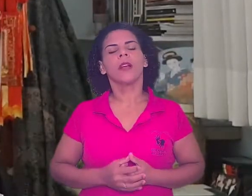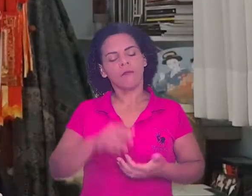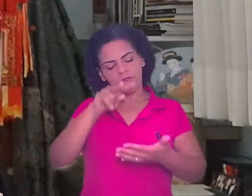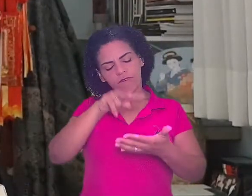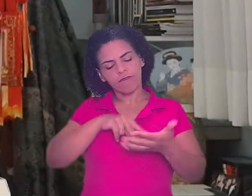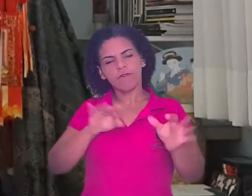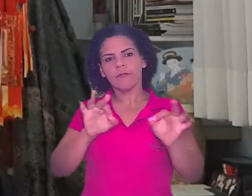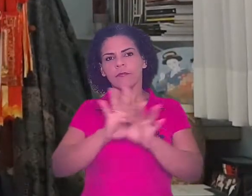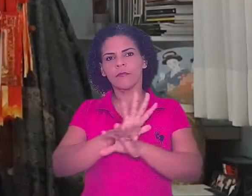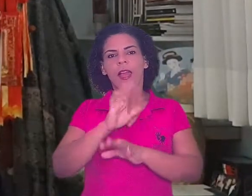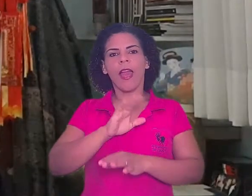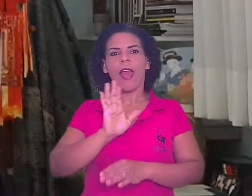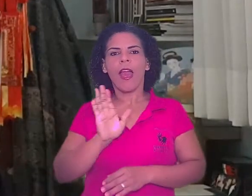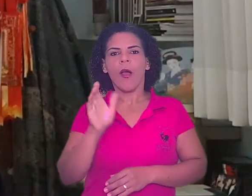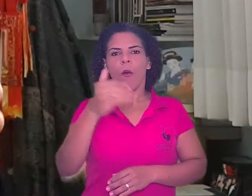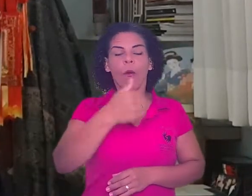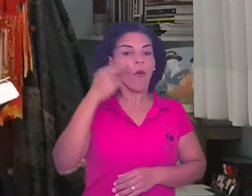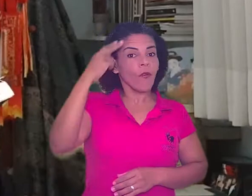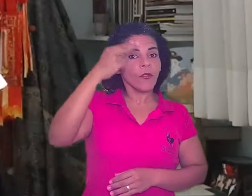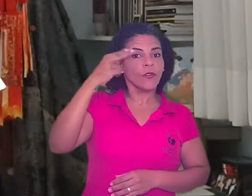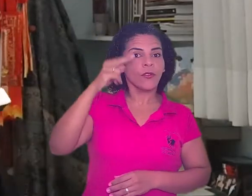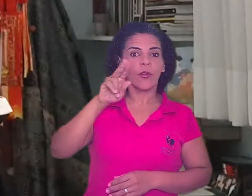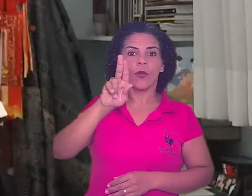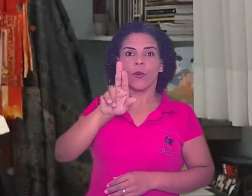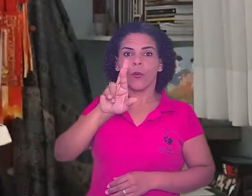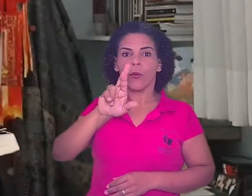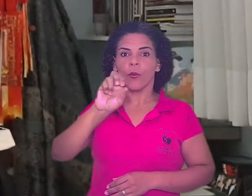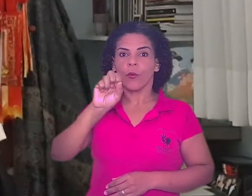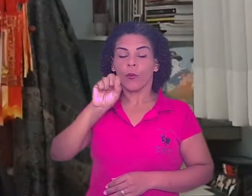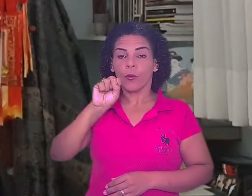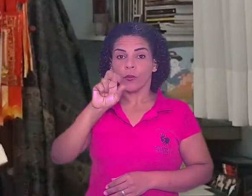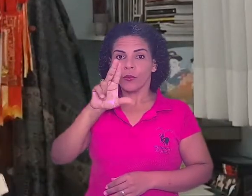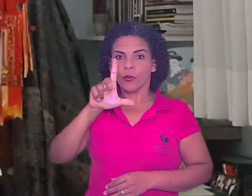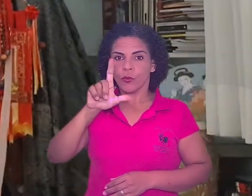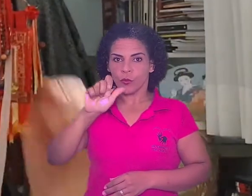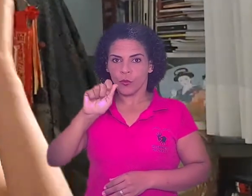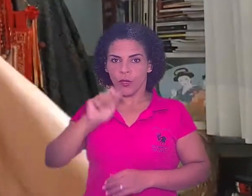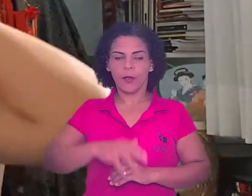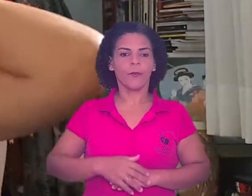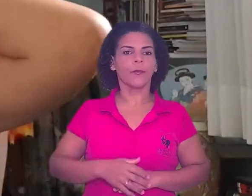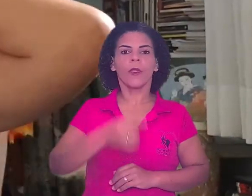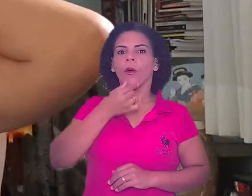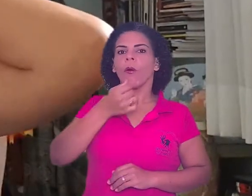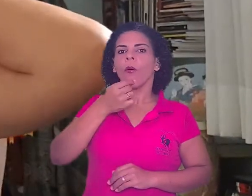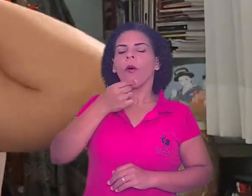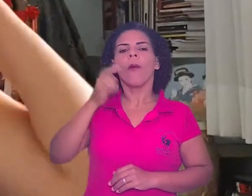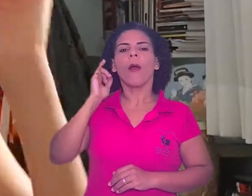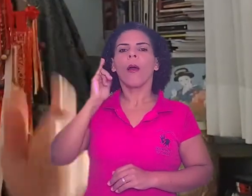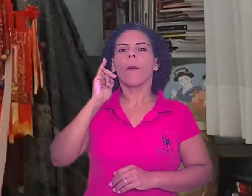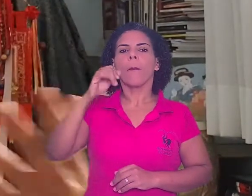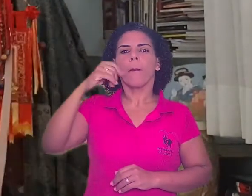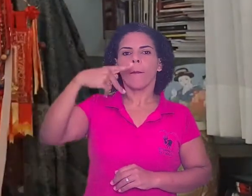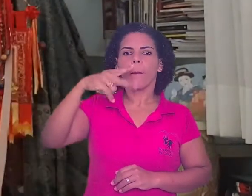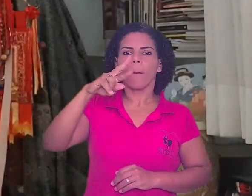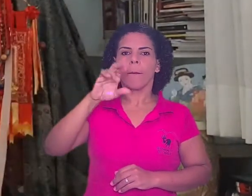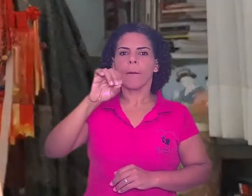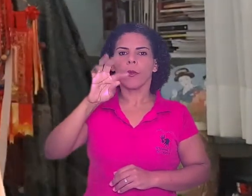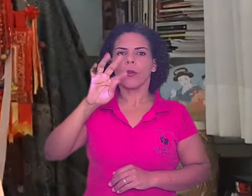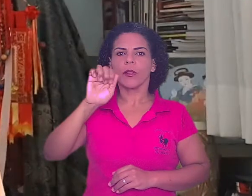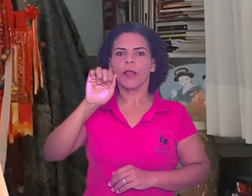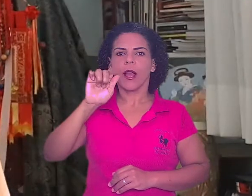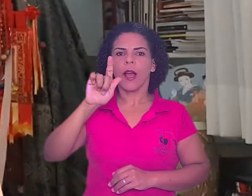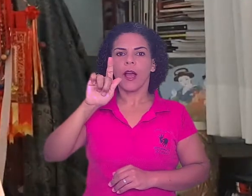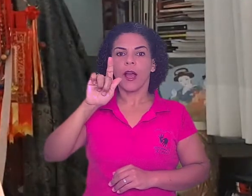dias. É A Curva do Sonho, da Ursula Le Guin. George Orr é o protagonista do